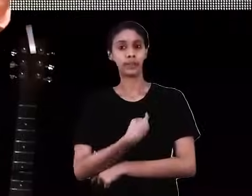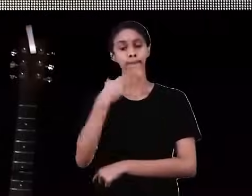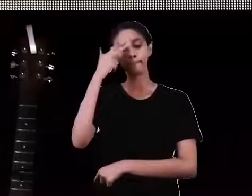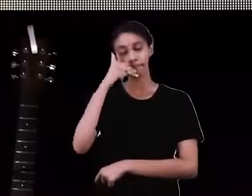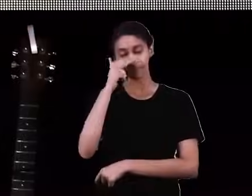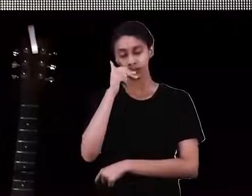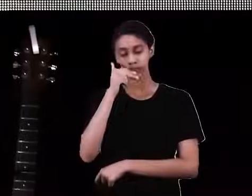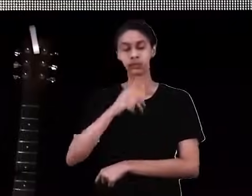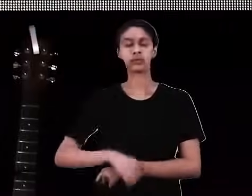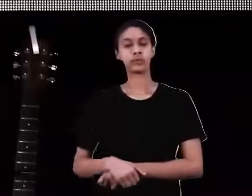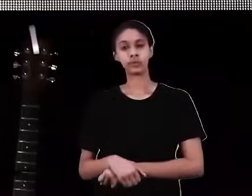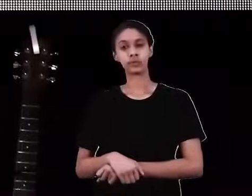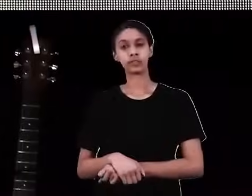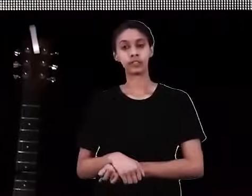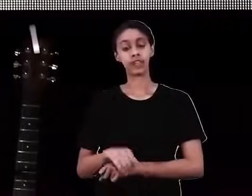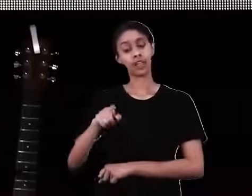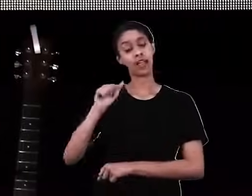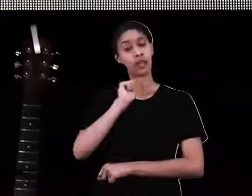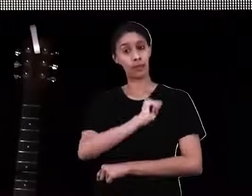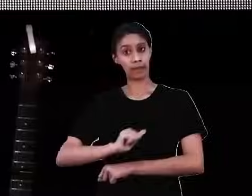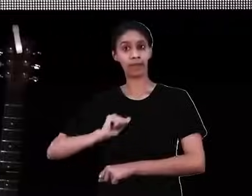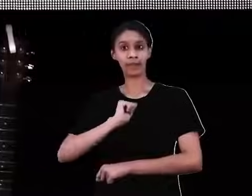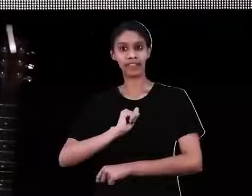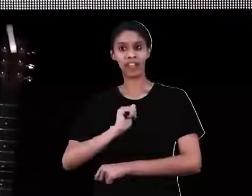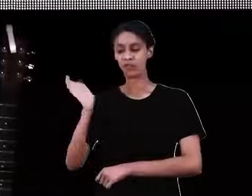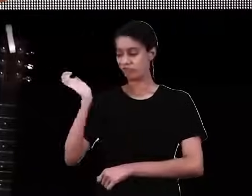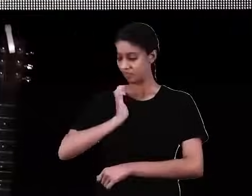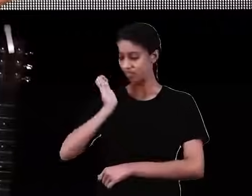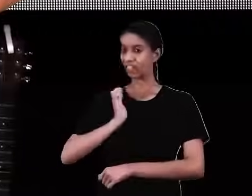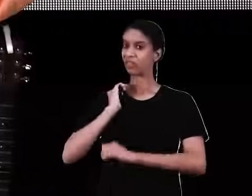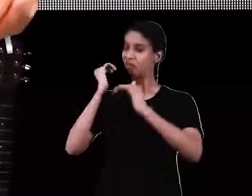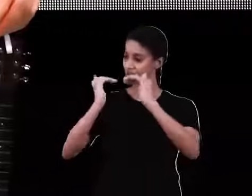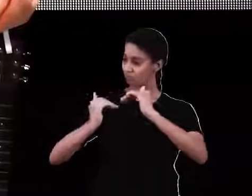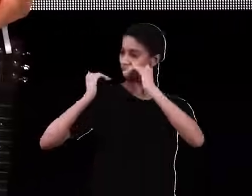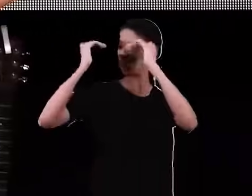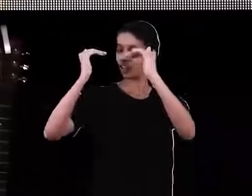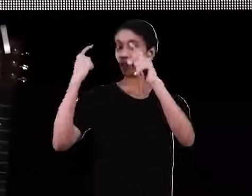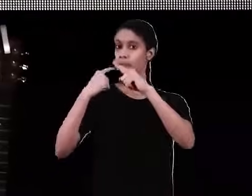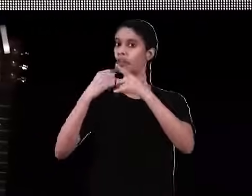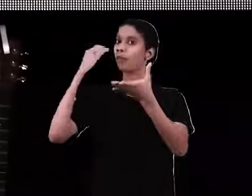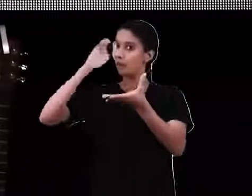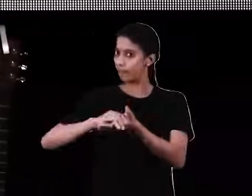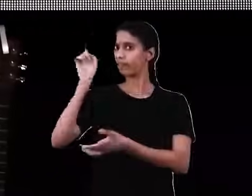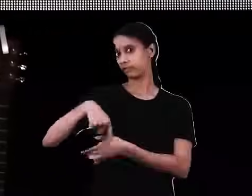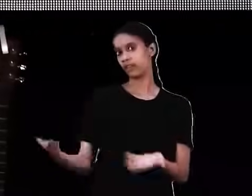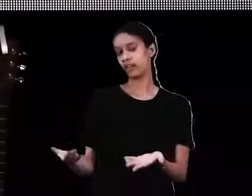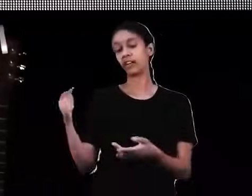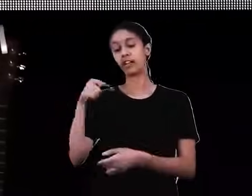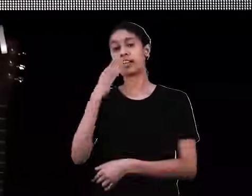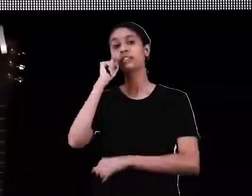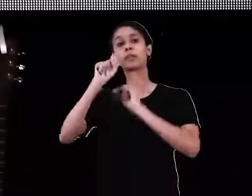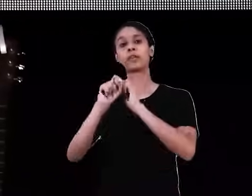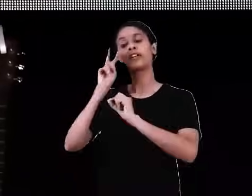Mesmo sendo uma mulher rica e poderosa, porque ela era casada com um camarada rico e poderoso, ela soube ouvir